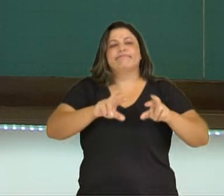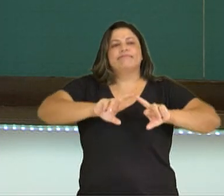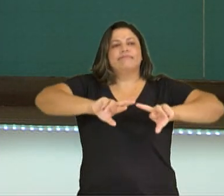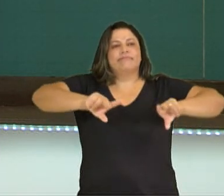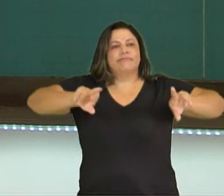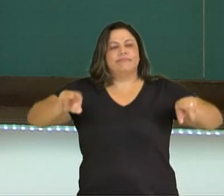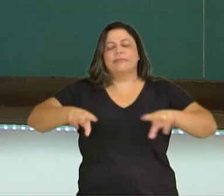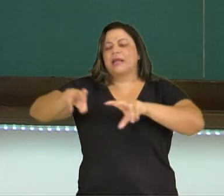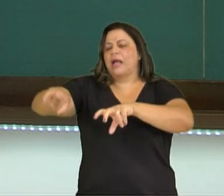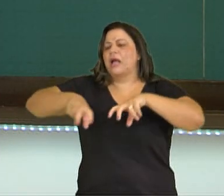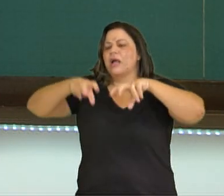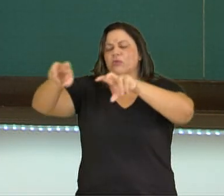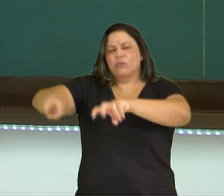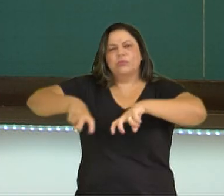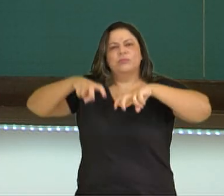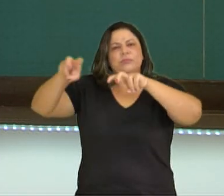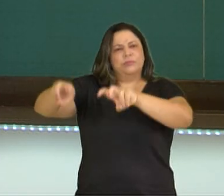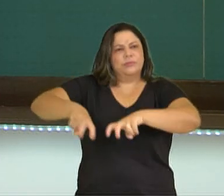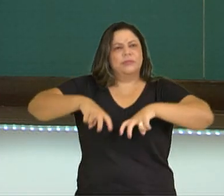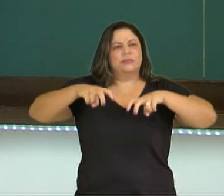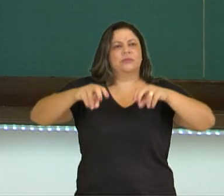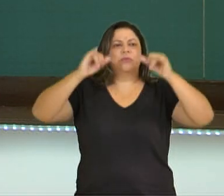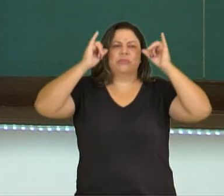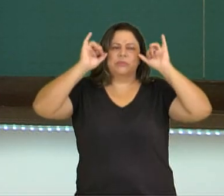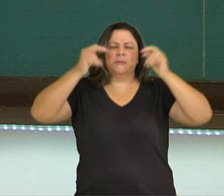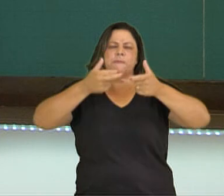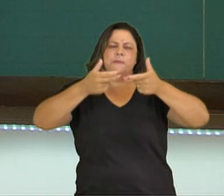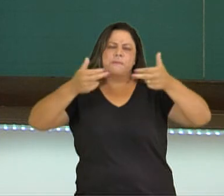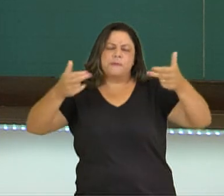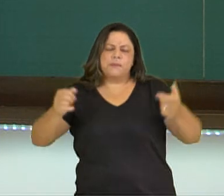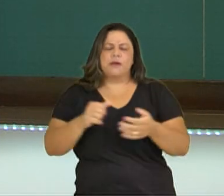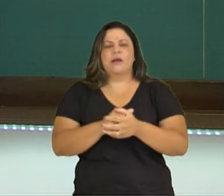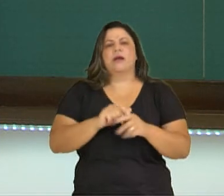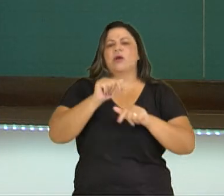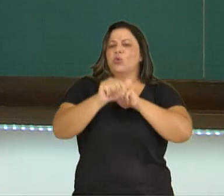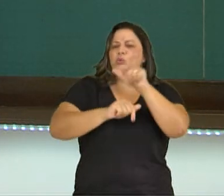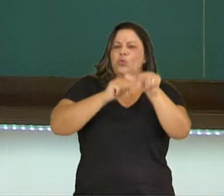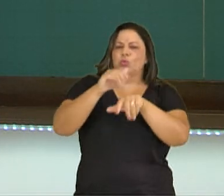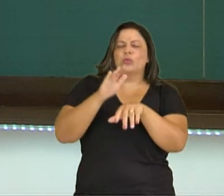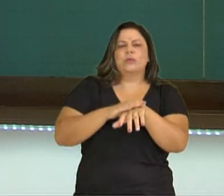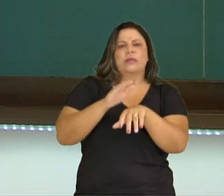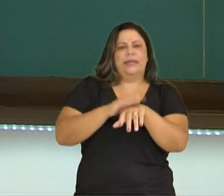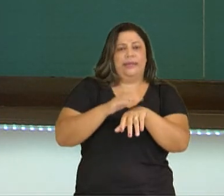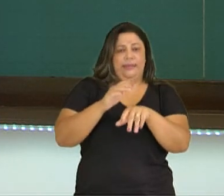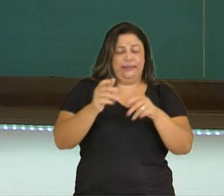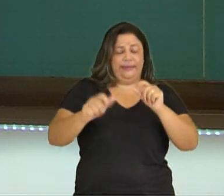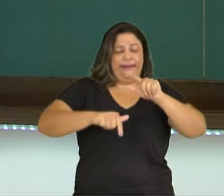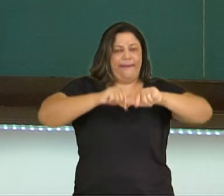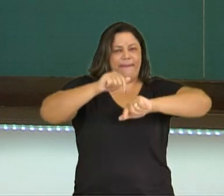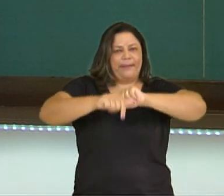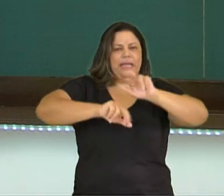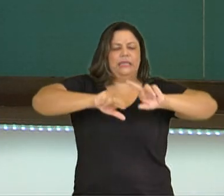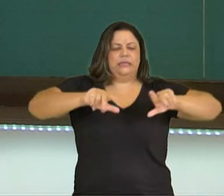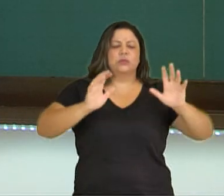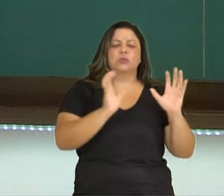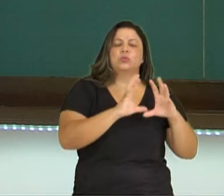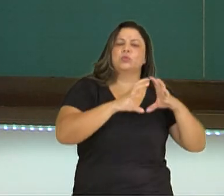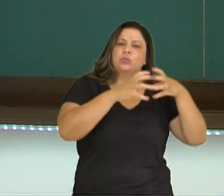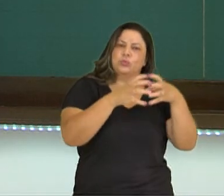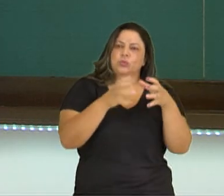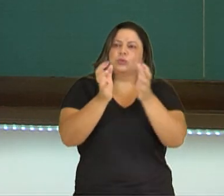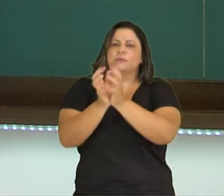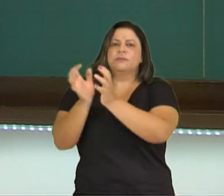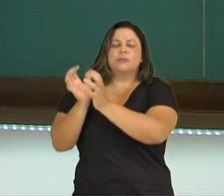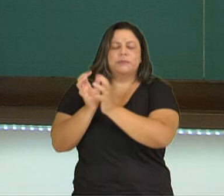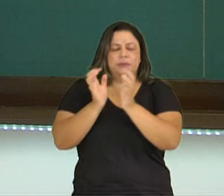a agropecuária, prestação de serviços. Esse é o conjunto de atividades econômicas,